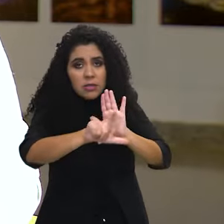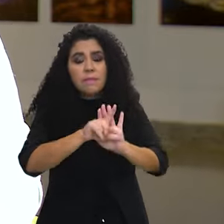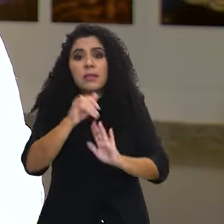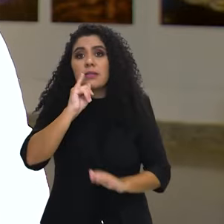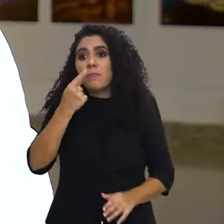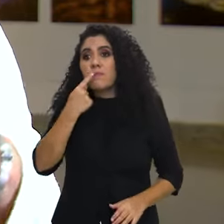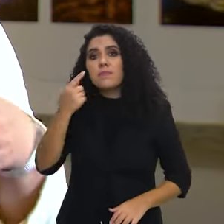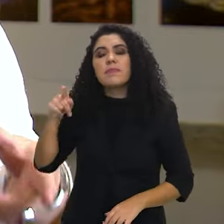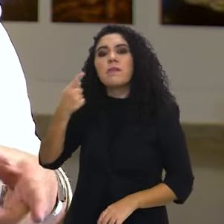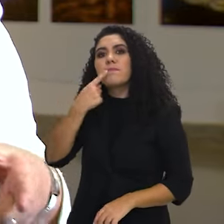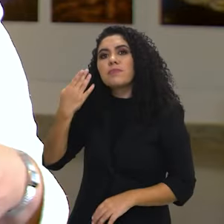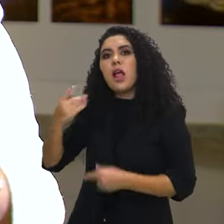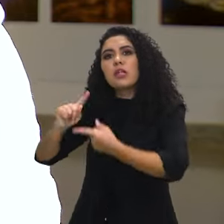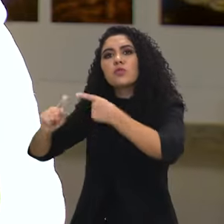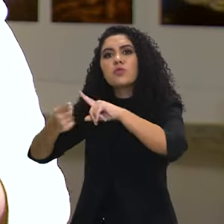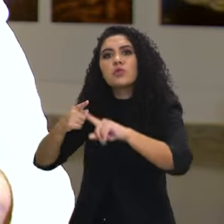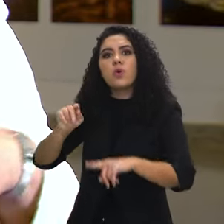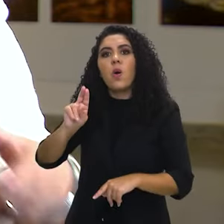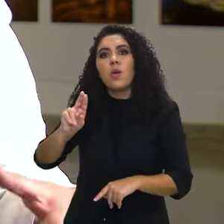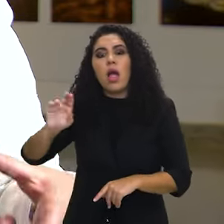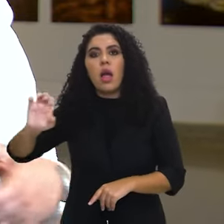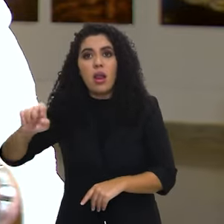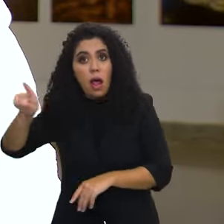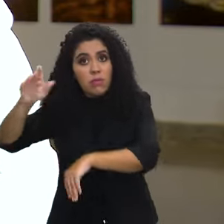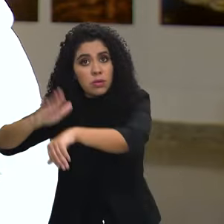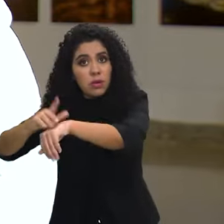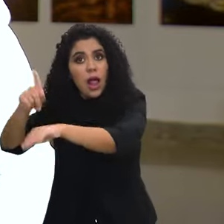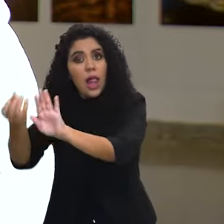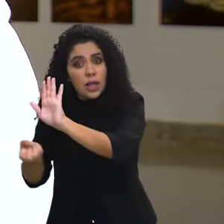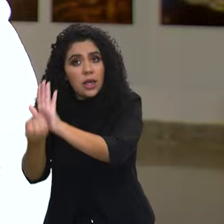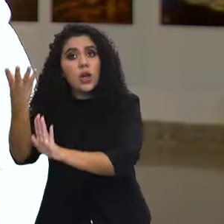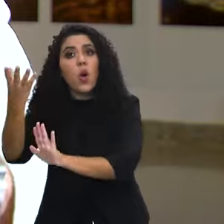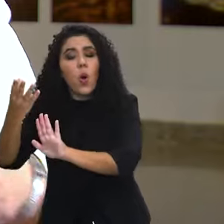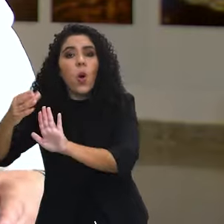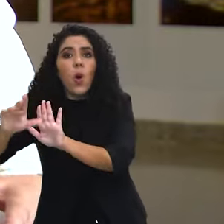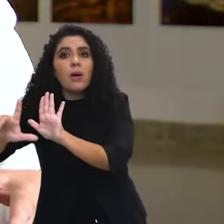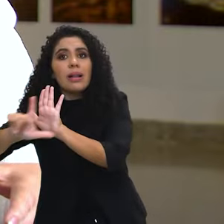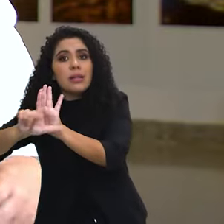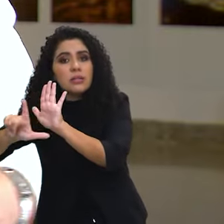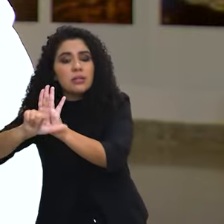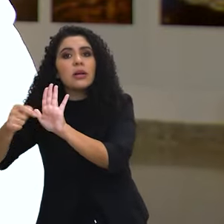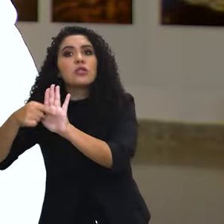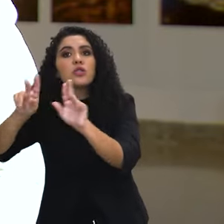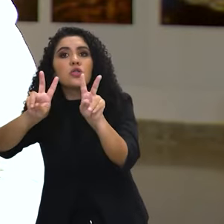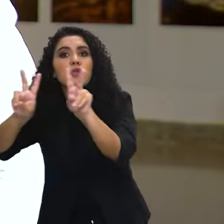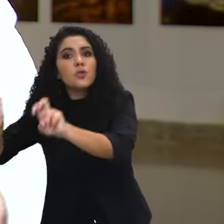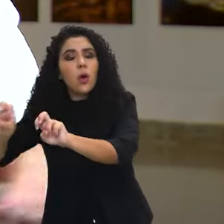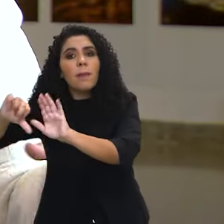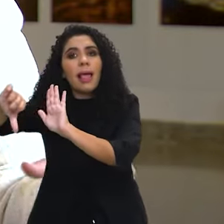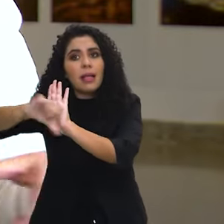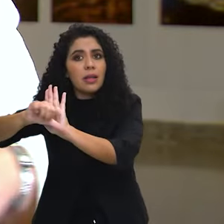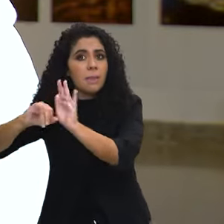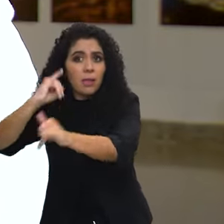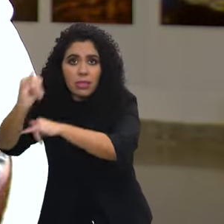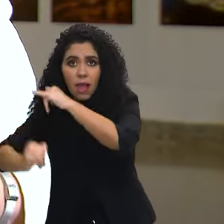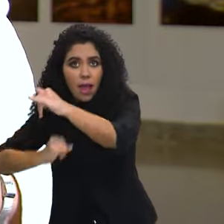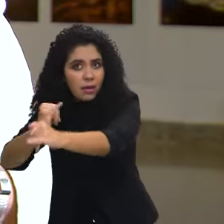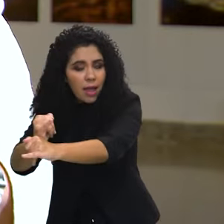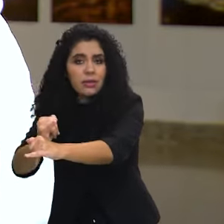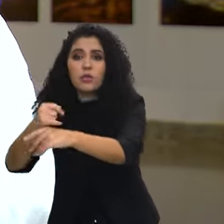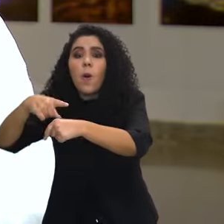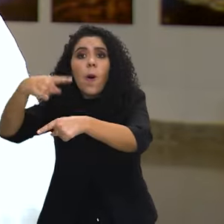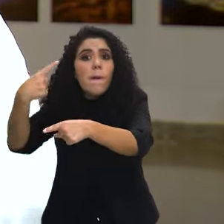a união europeia que acabou de instituir uma legislação sobre a questão da dos crimes na